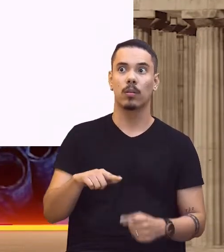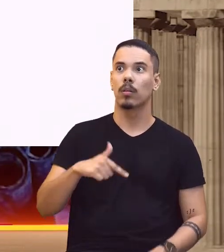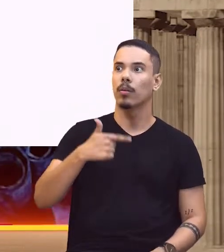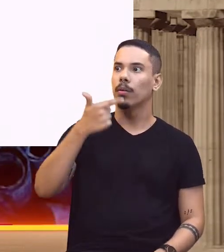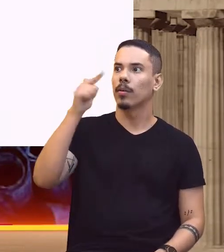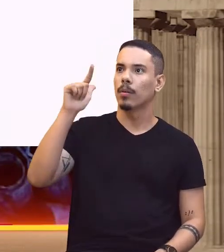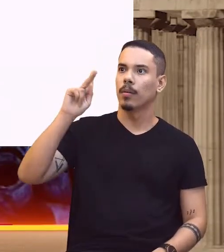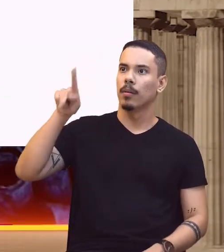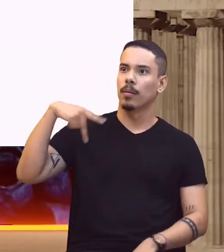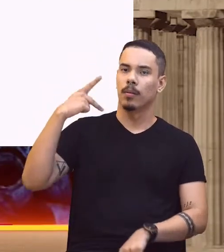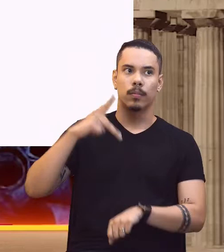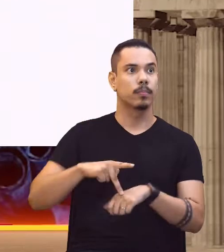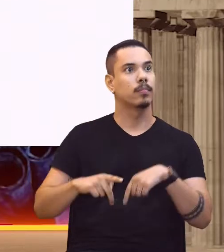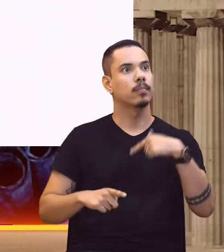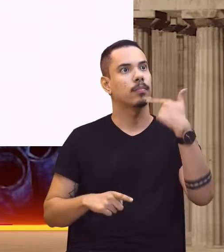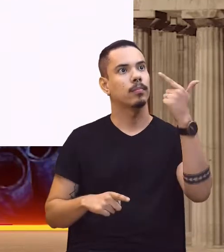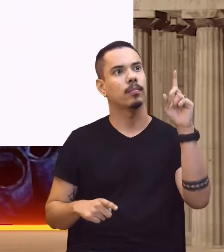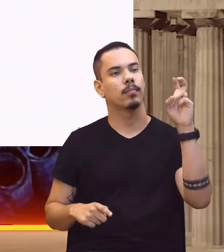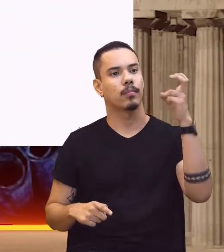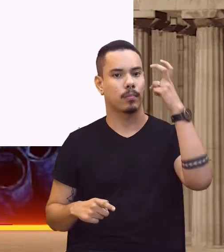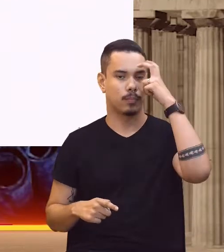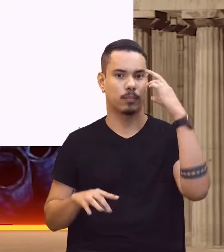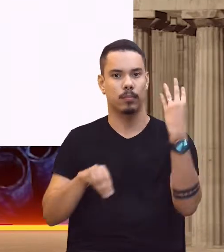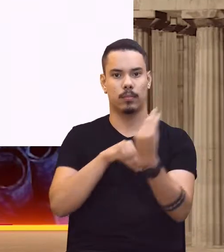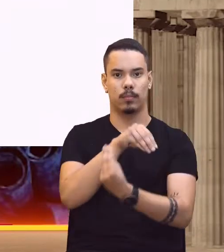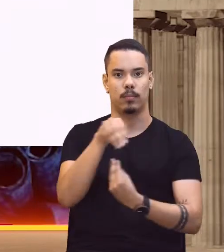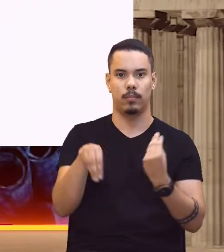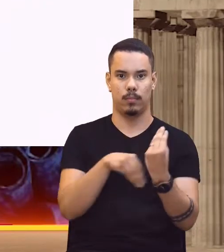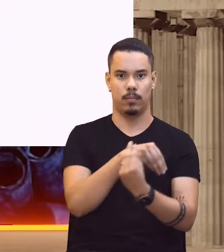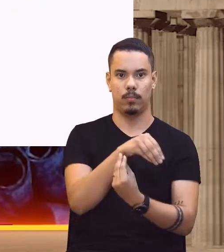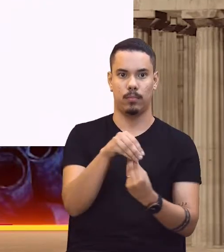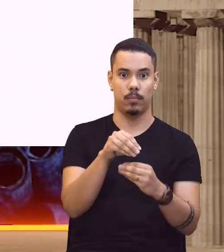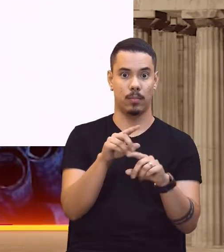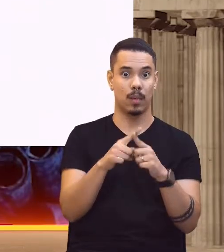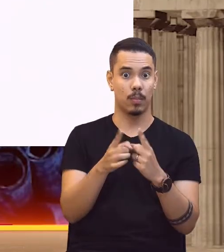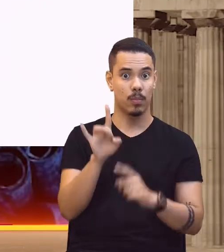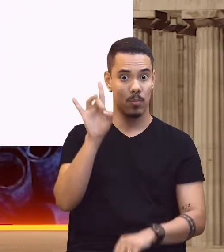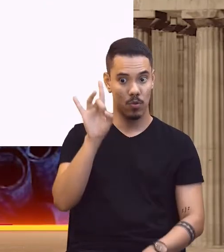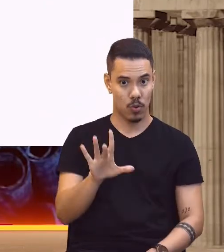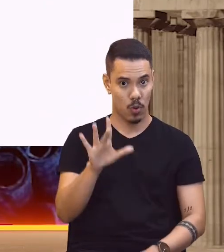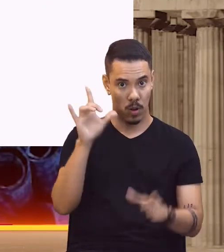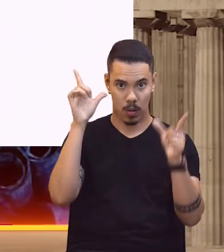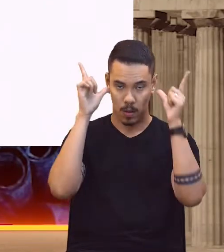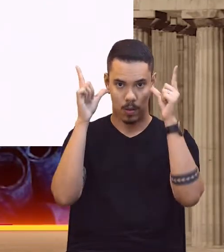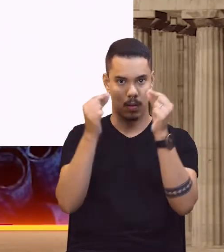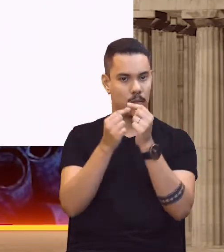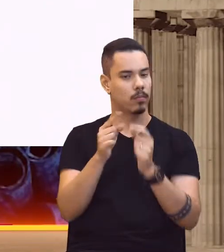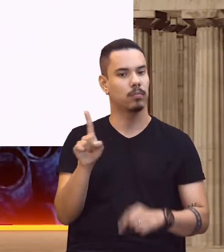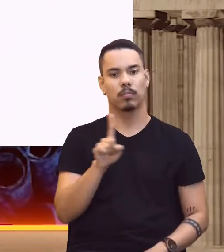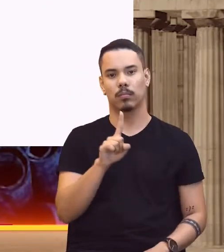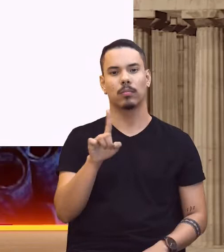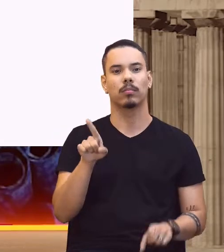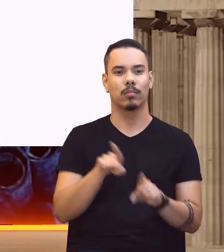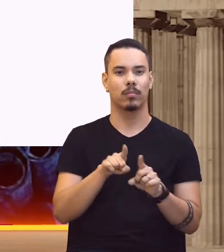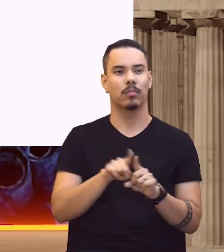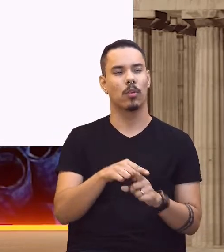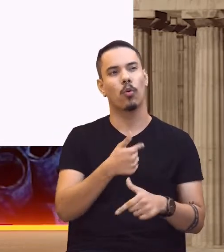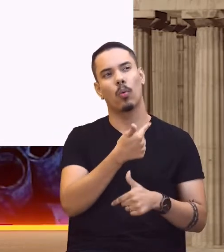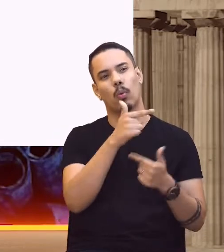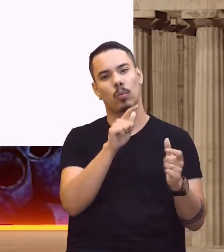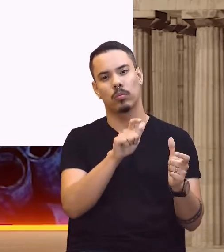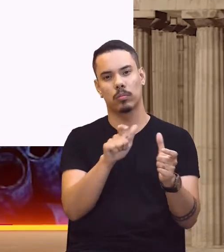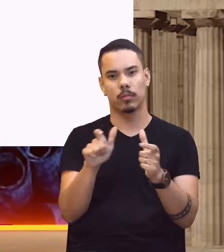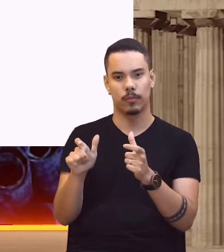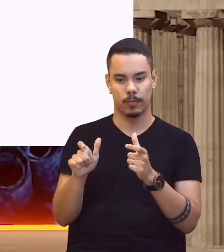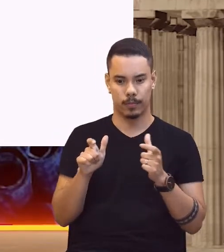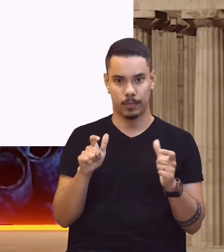culturas estão se misturando ali entre os gregos. E não somente entre os gregos, entre diversas outras localidades também. Só que no caso aqui a